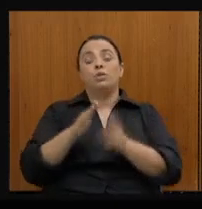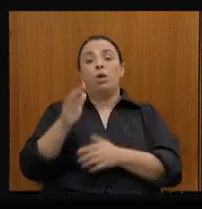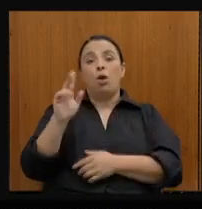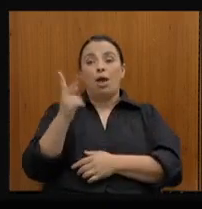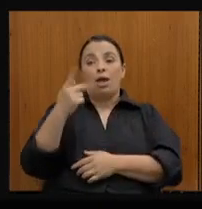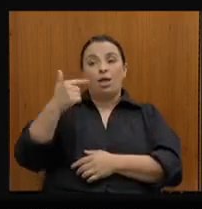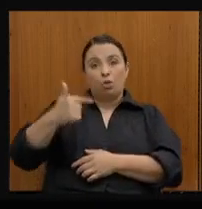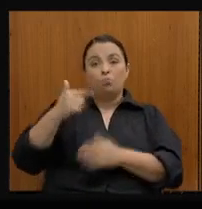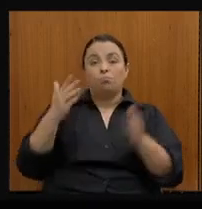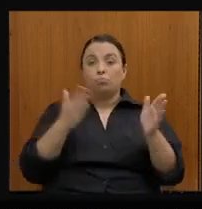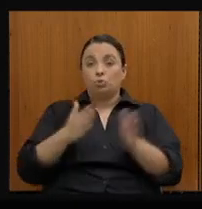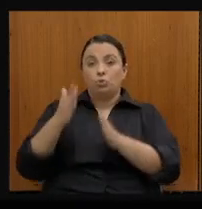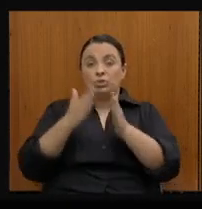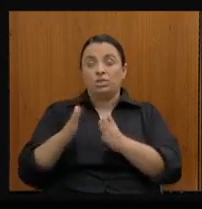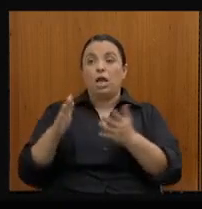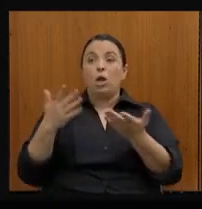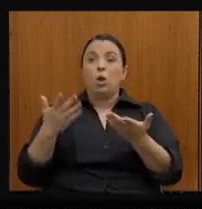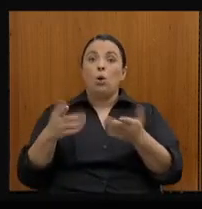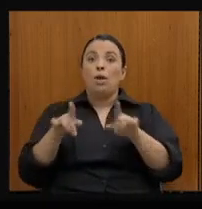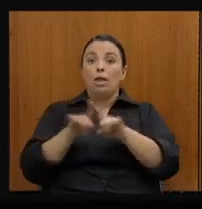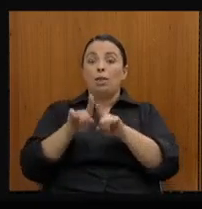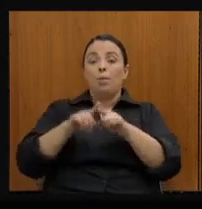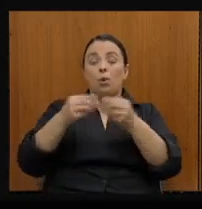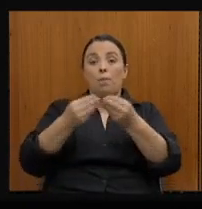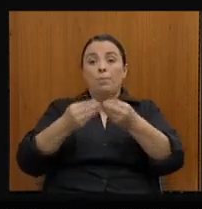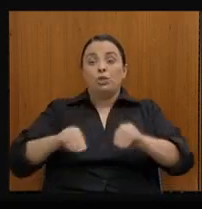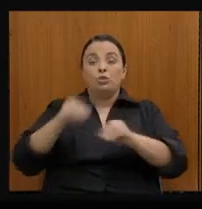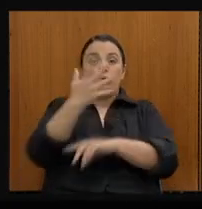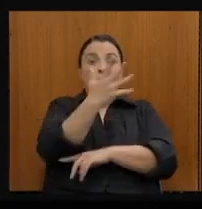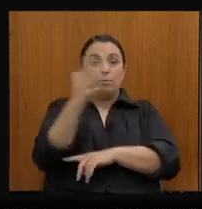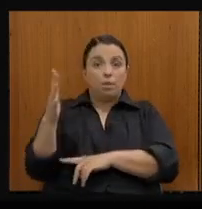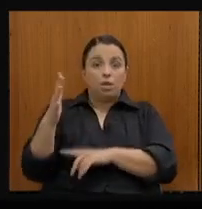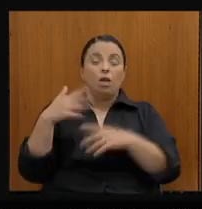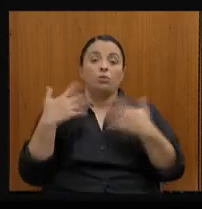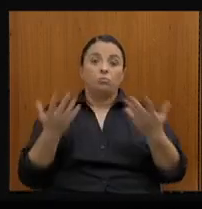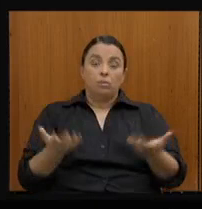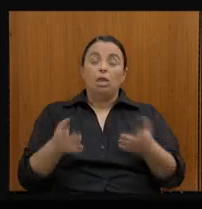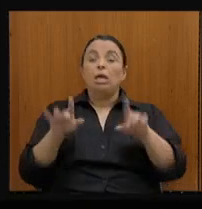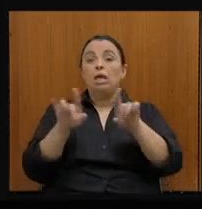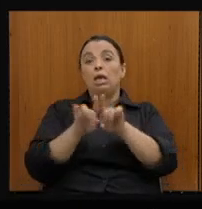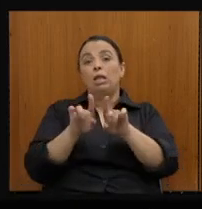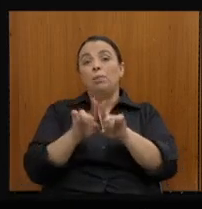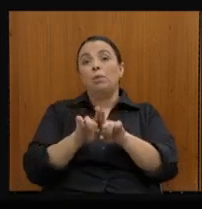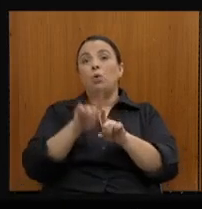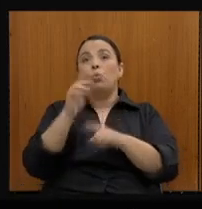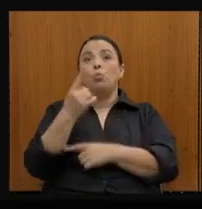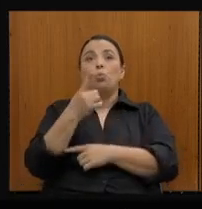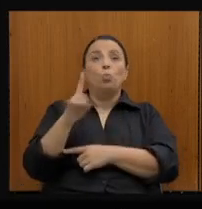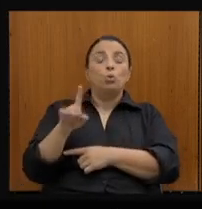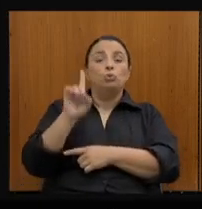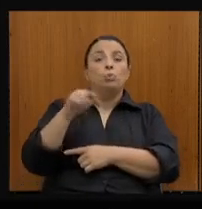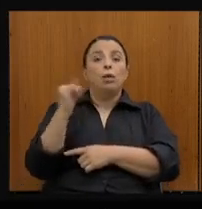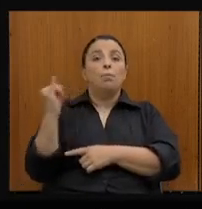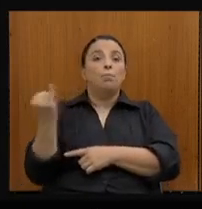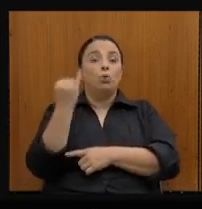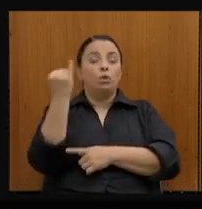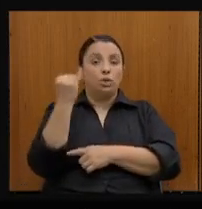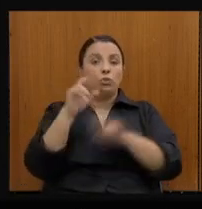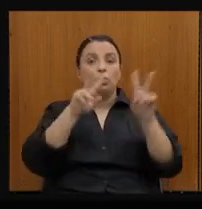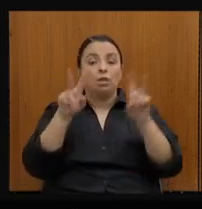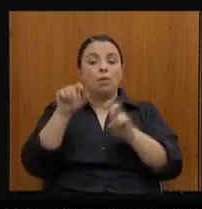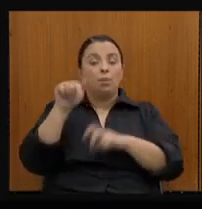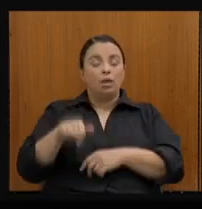consequência redução de emissões e finalmente a importância desse tema para Minas Gerais